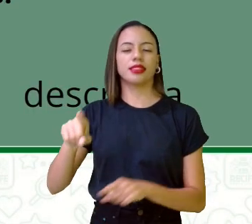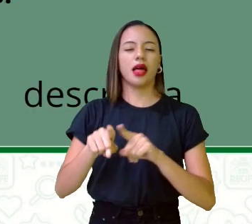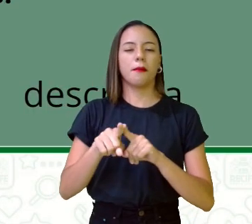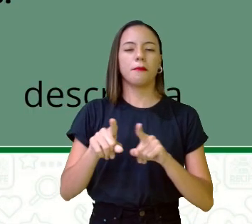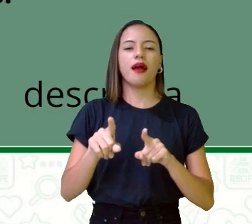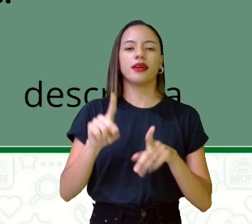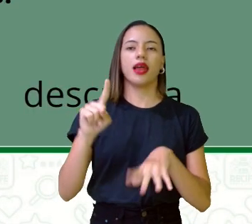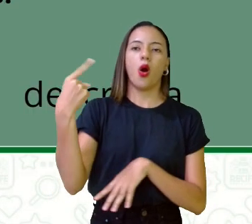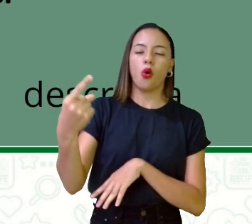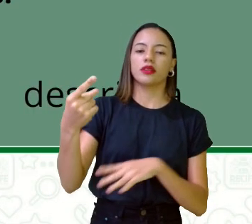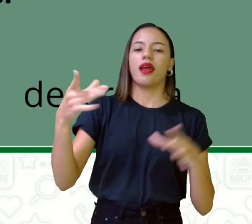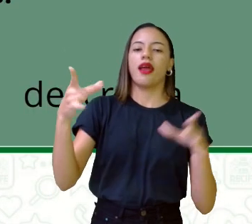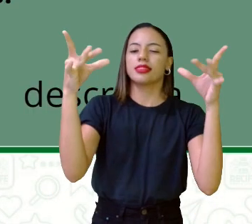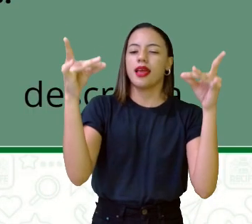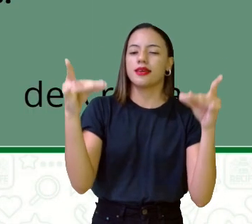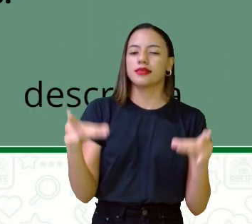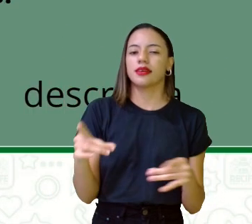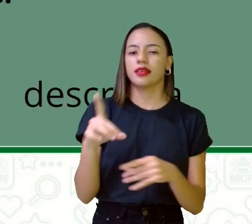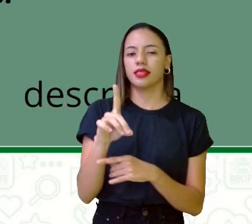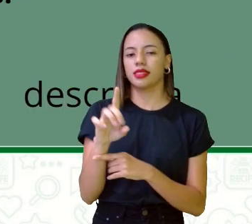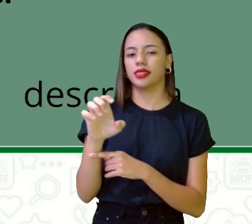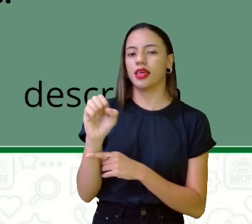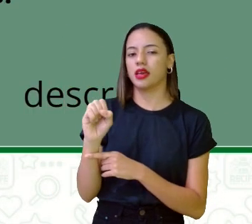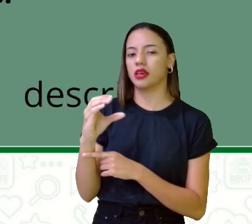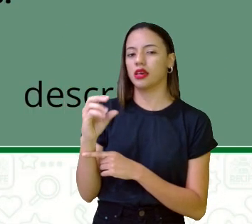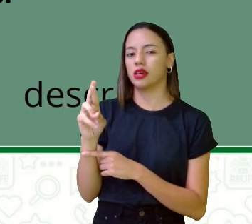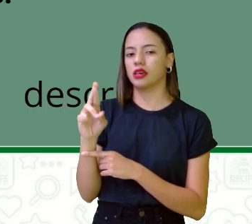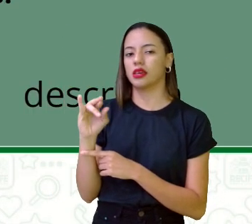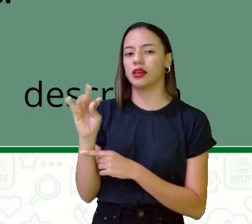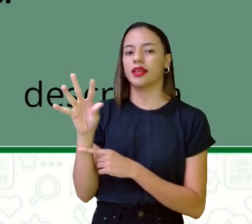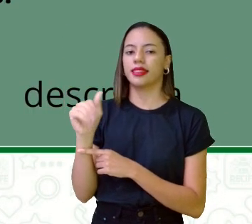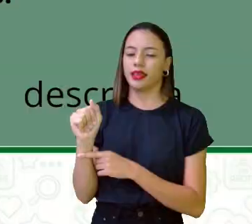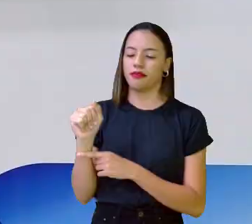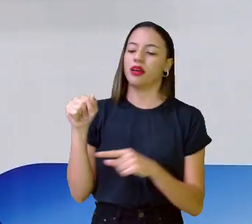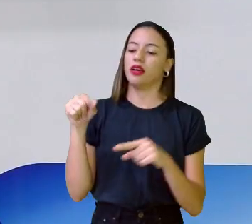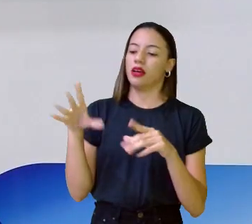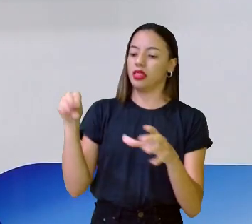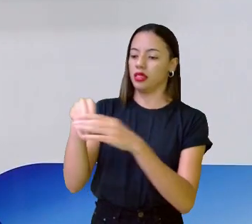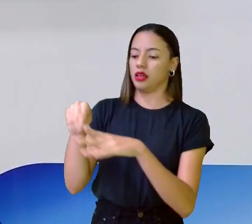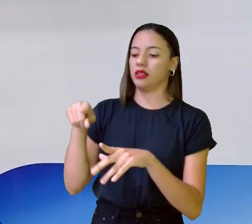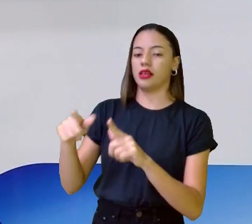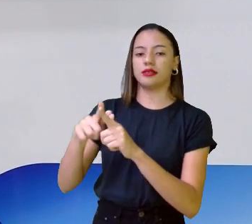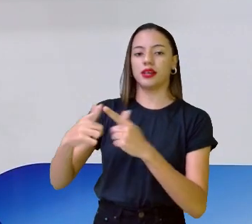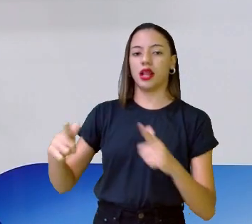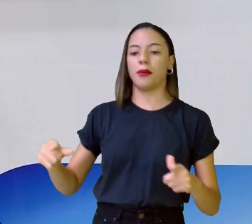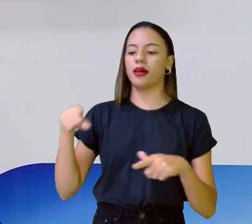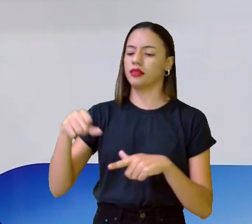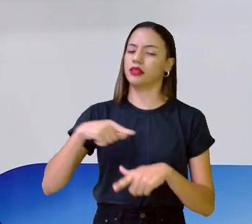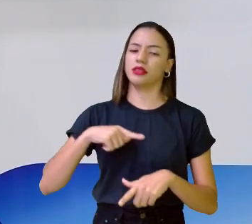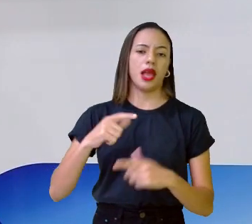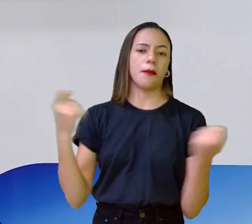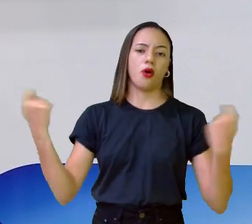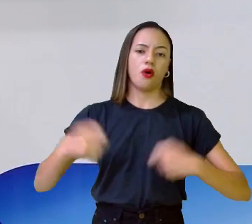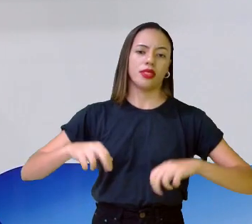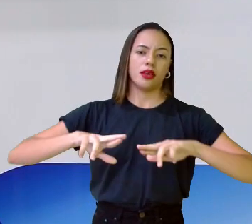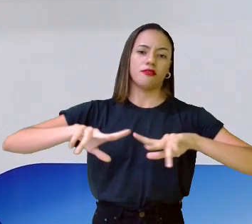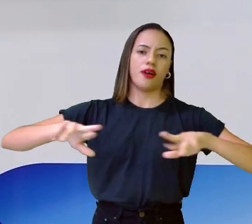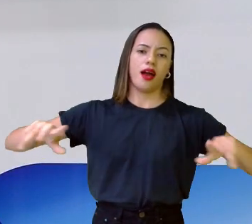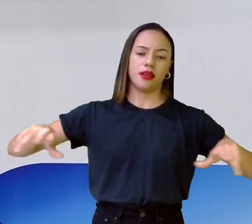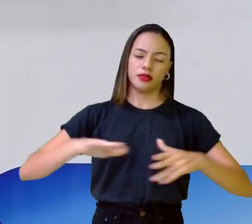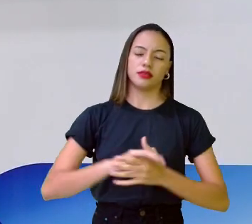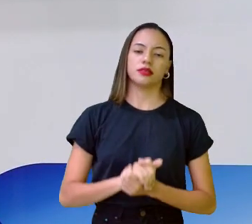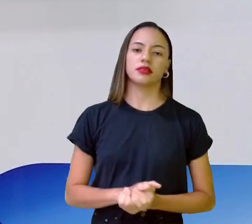gramática descritiva. E dentro dessa gramática nós temos muitas possibilidades, não é? Possibilidades